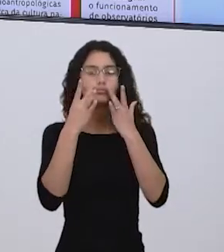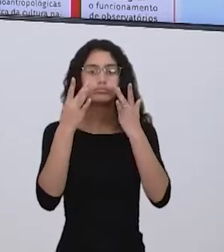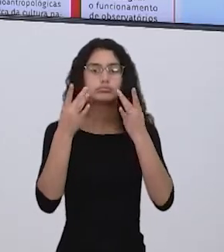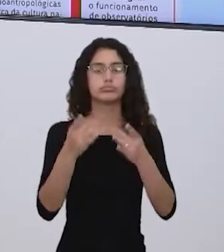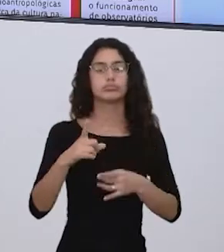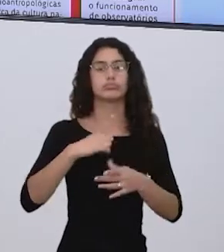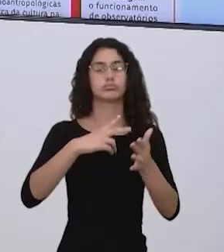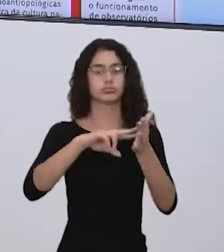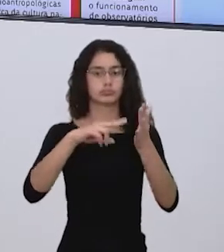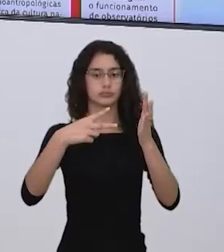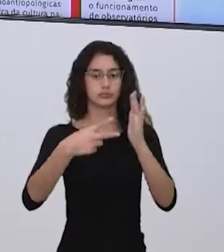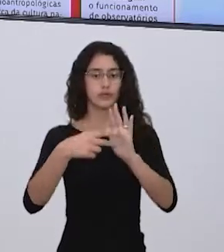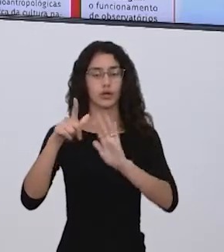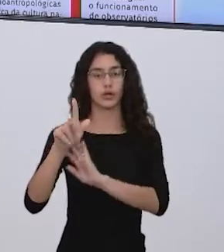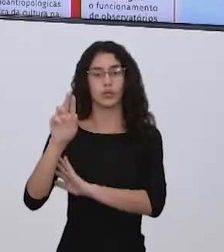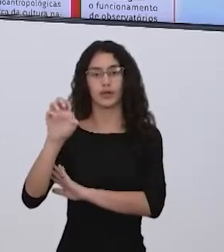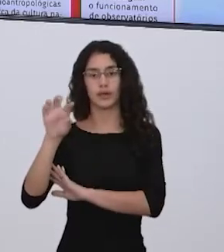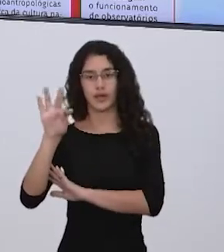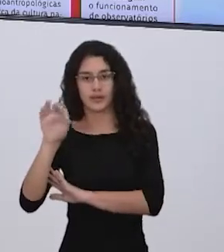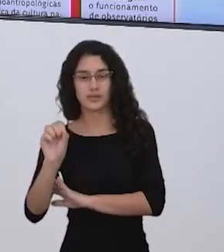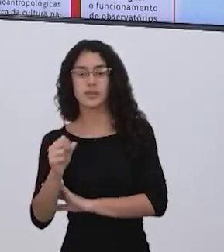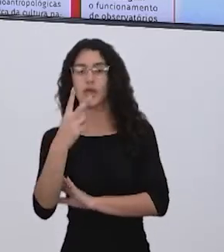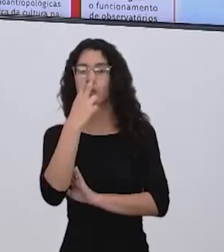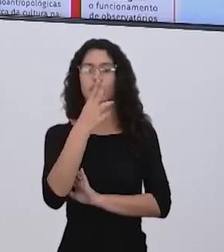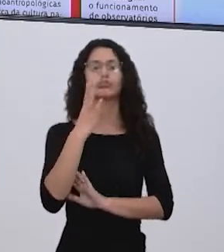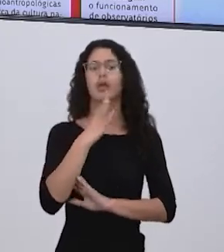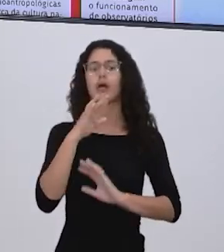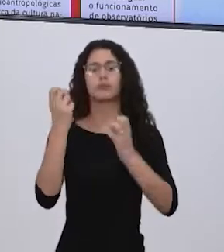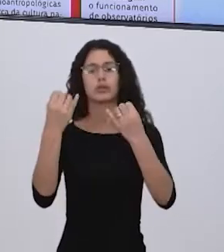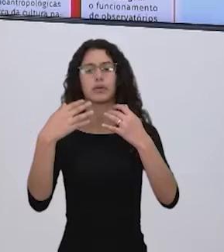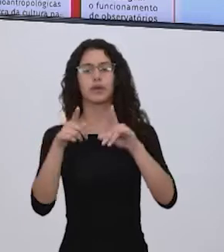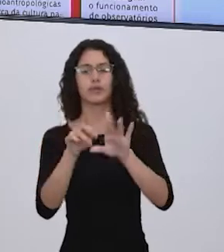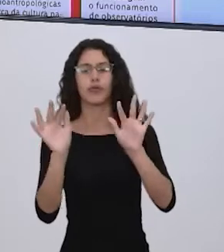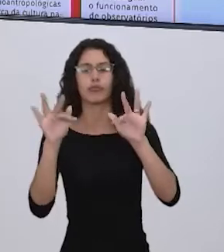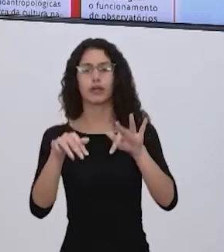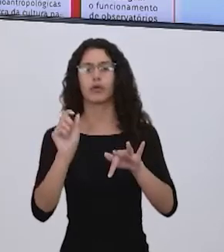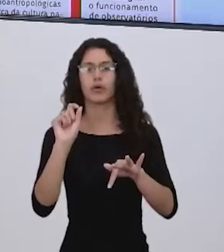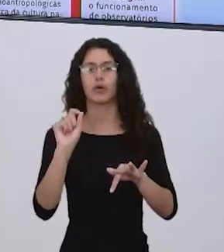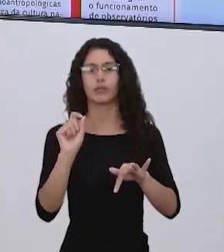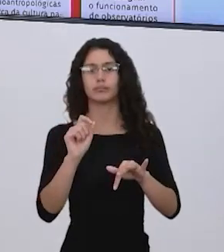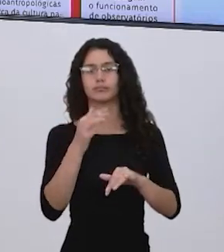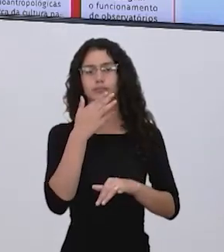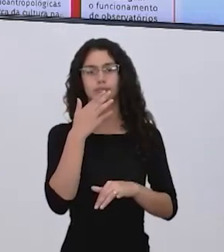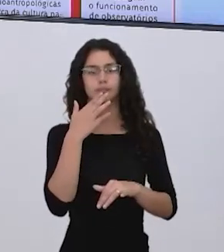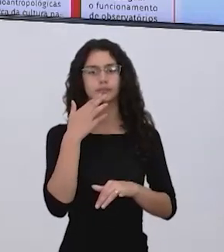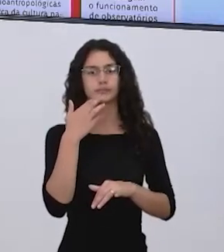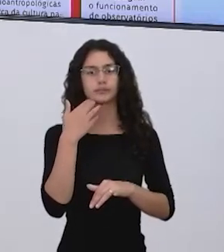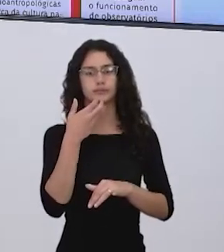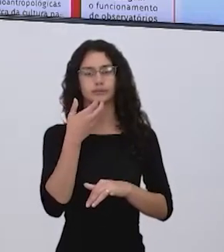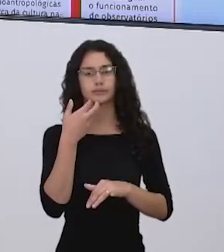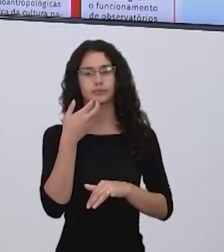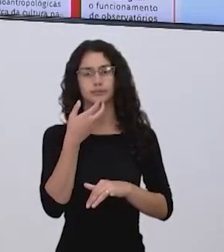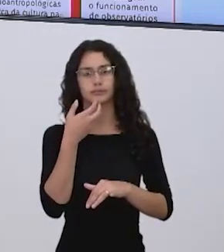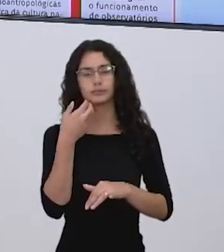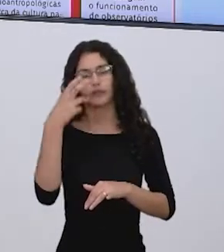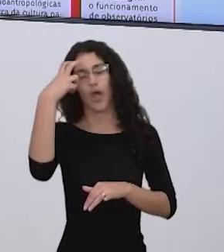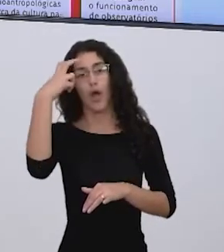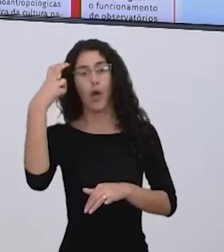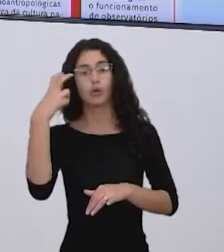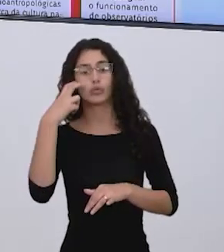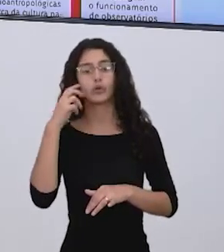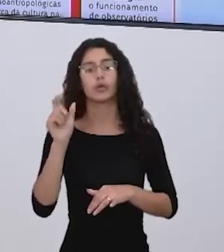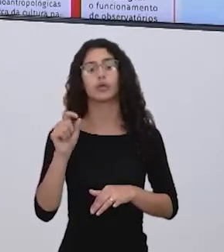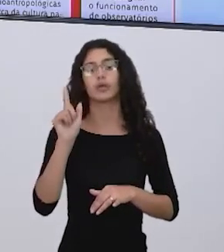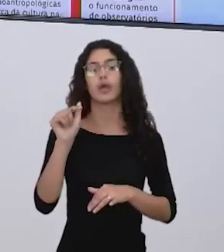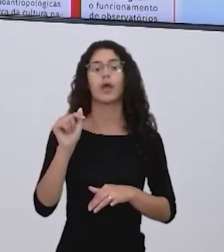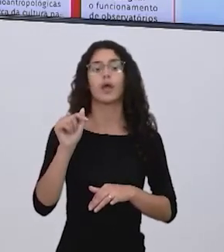à definição do Geertz, que eu acho muito legal e eu acho que explica esse finalzinho, que é o quê? A cultura nada mais é do